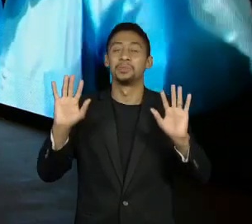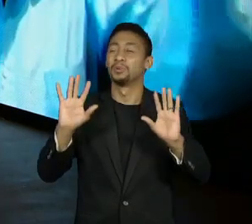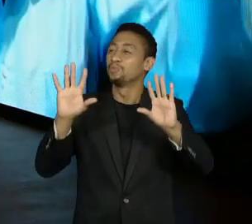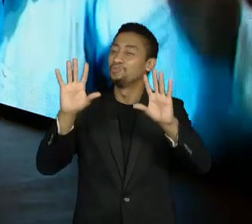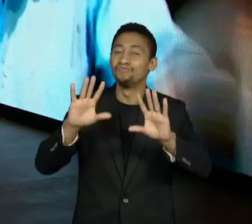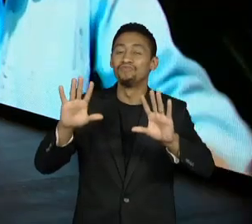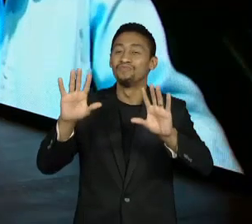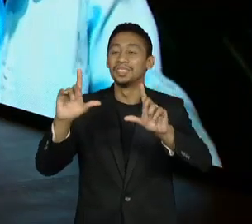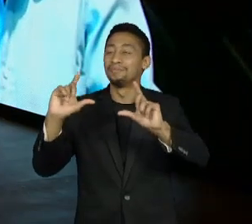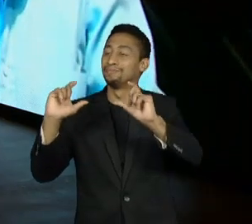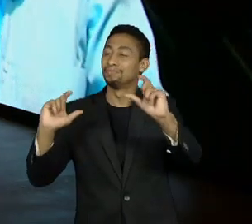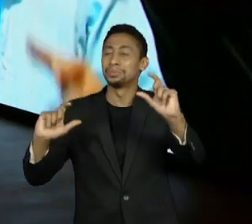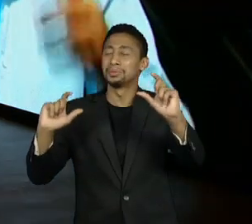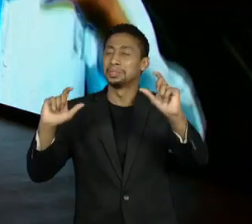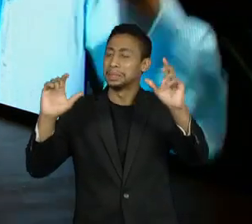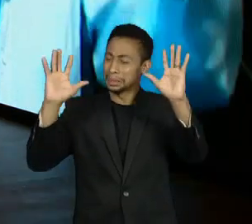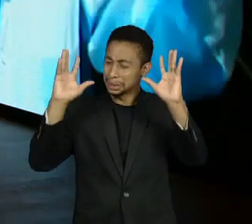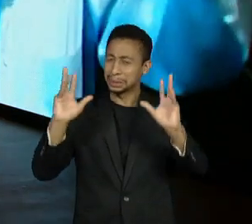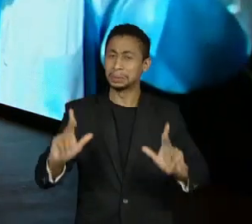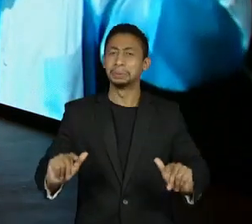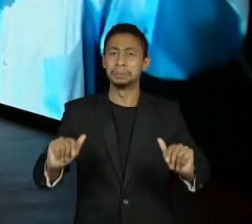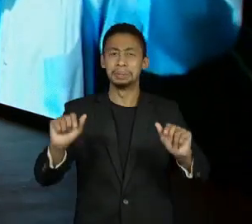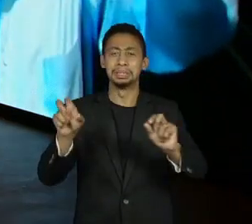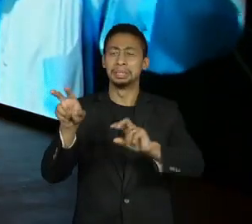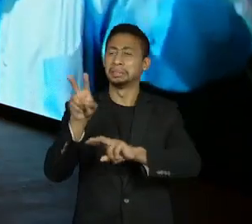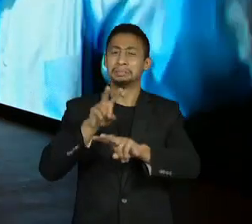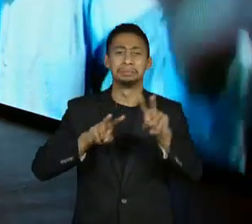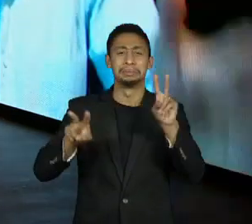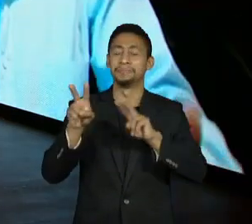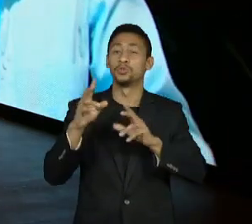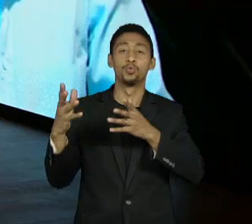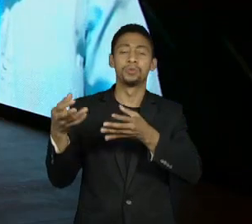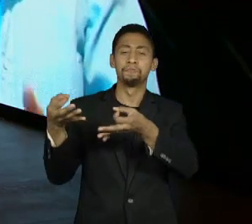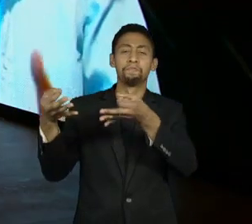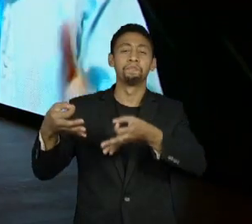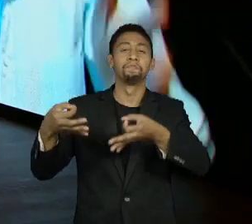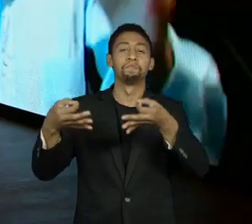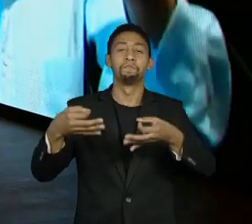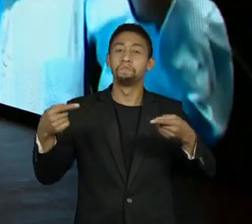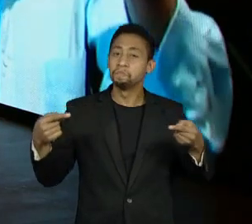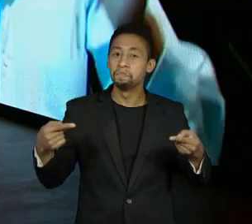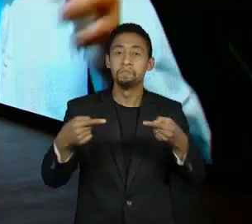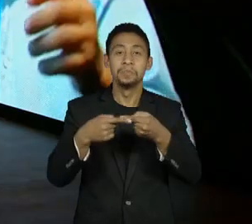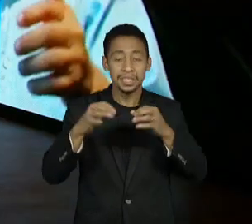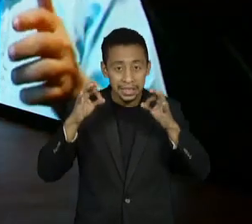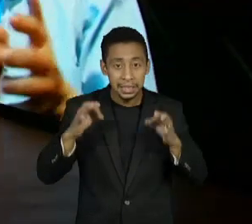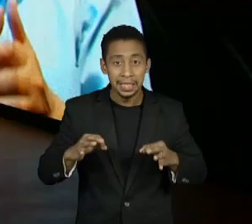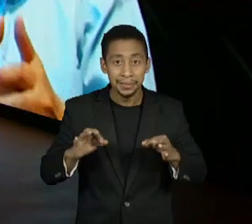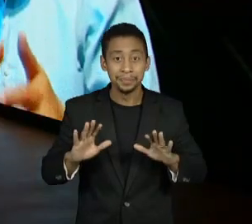uma página inteirinha, que você visse e estivesse tudo bem distribuído,